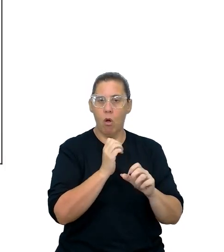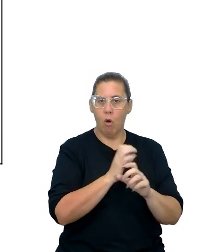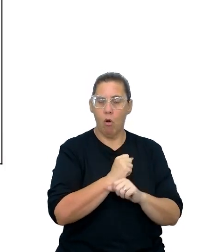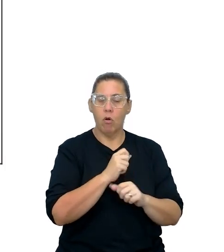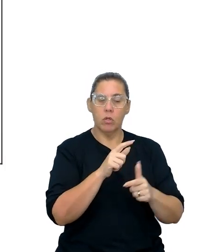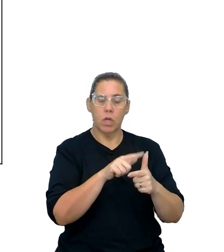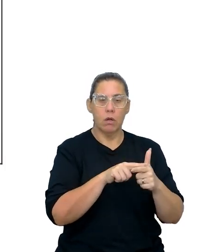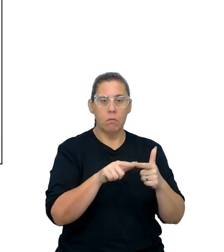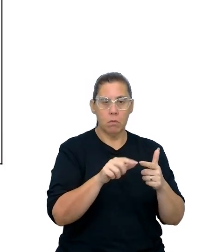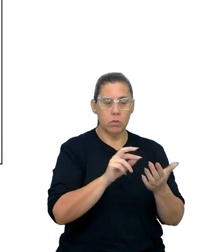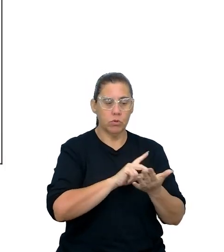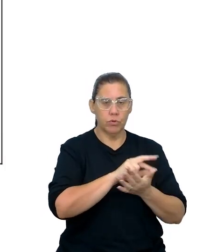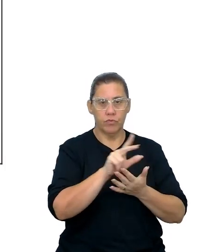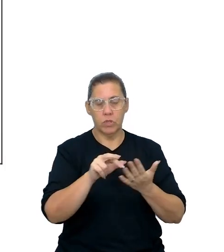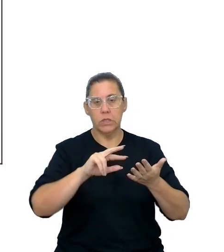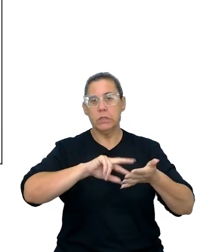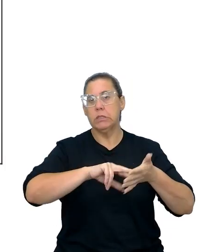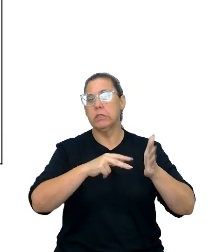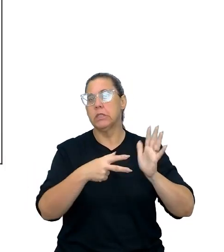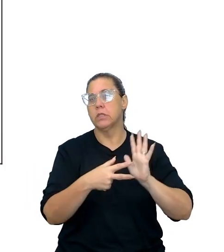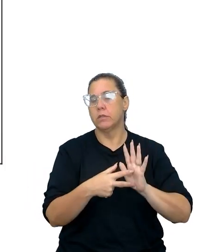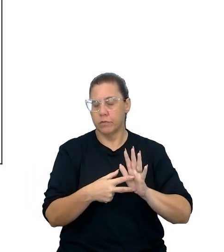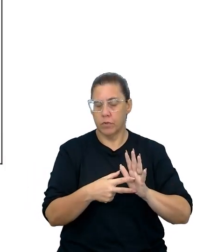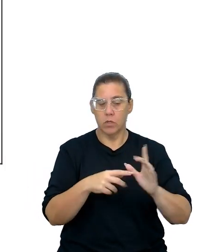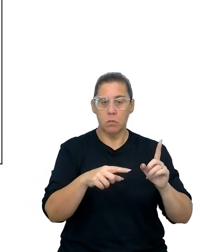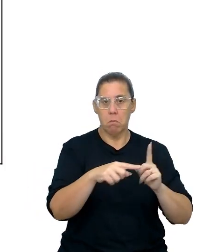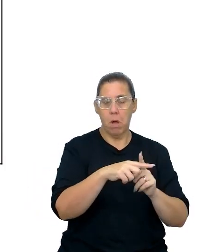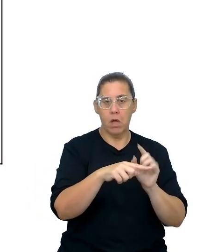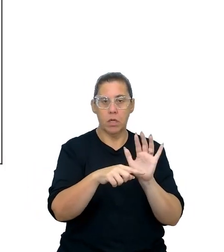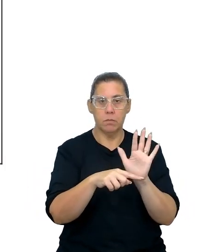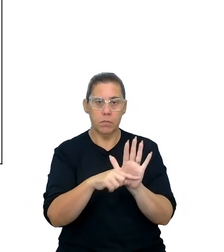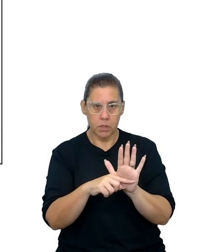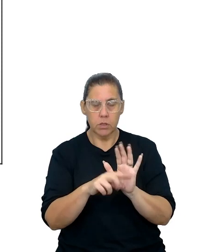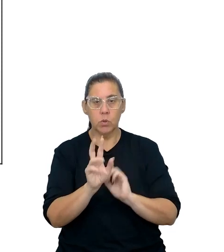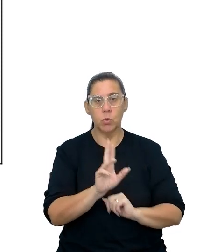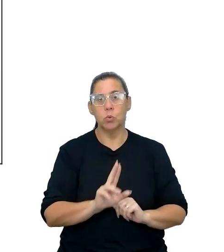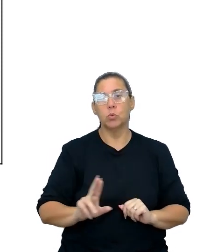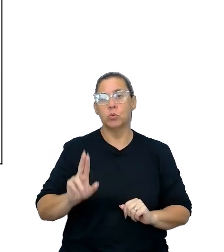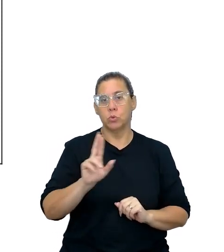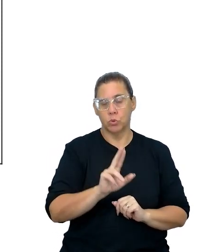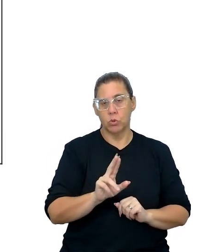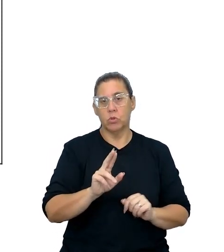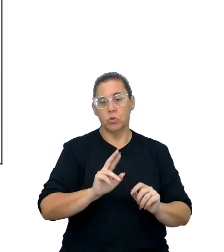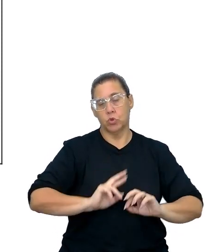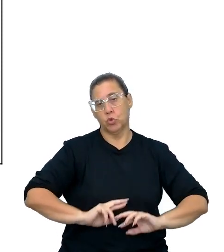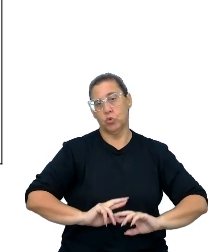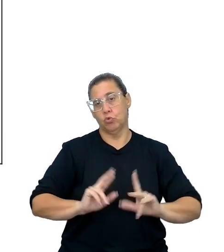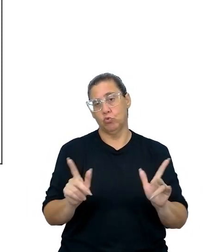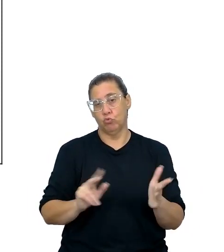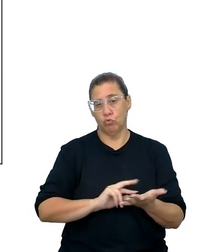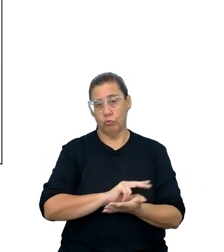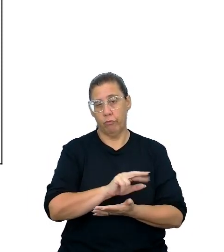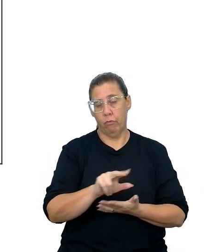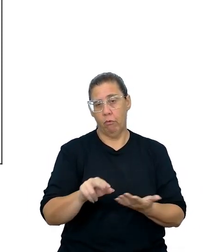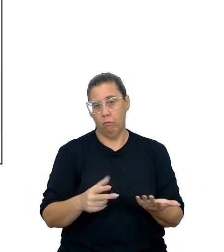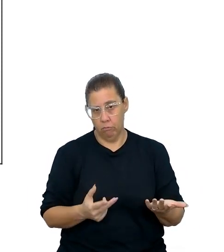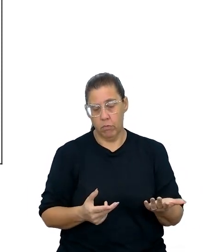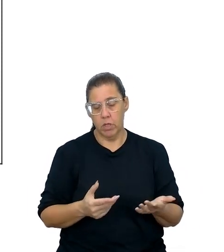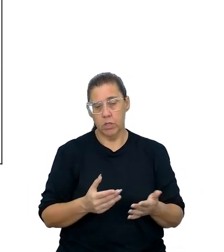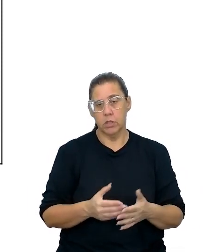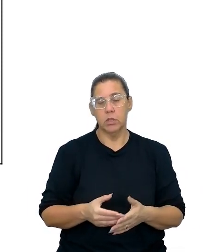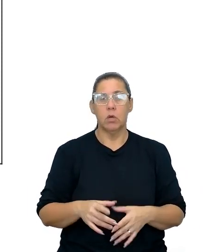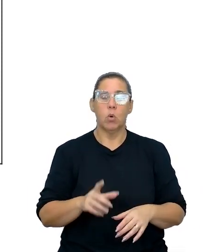situações envolvendo diferentes significados da adição e de subtração, utilizando em diferentes procedimentos, né,